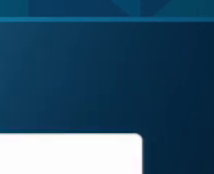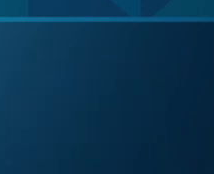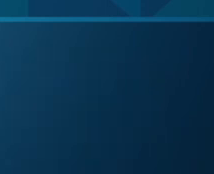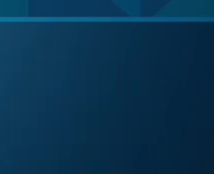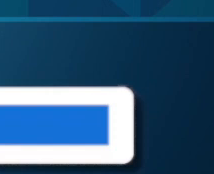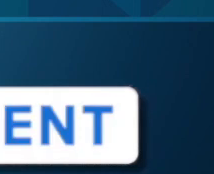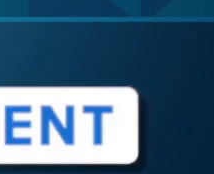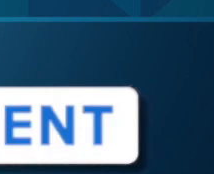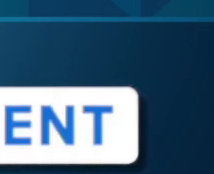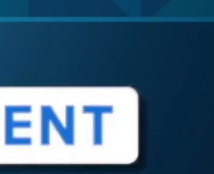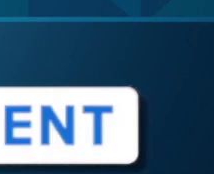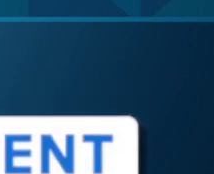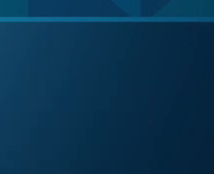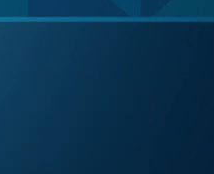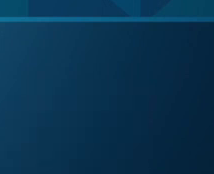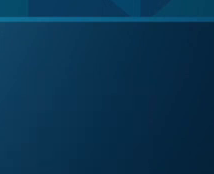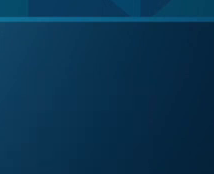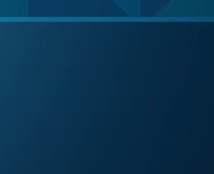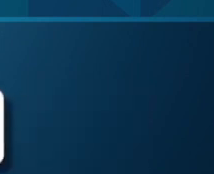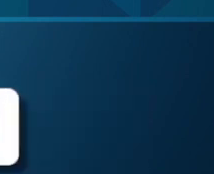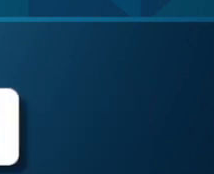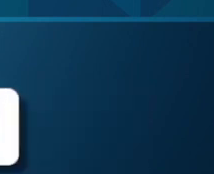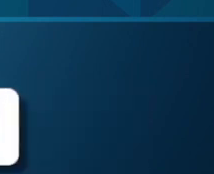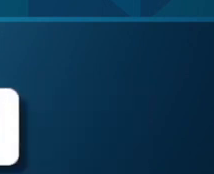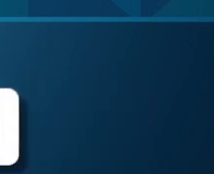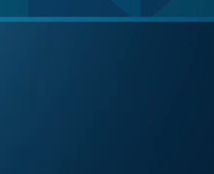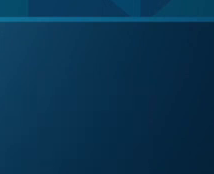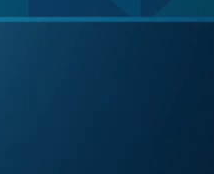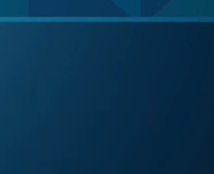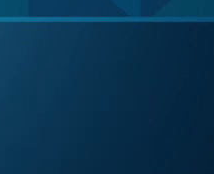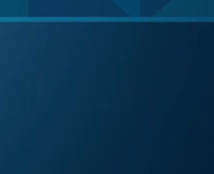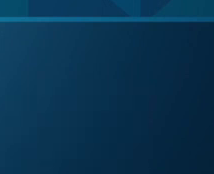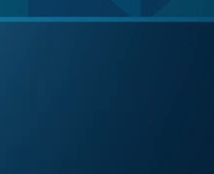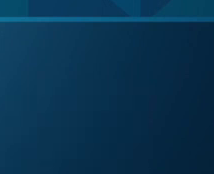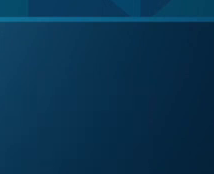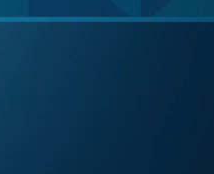notificação. Fo comentário no fahetutang ba media social siraselek.